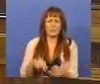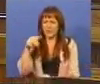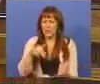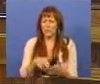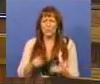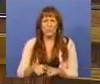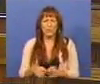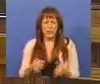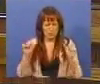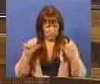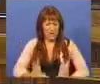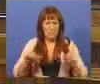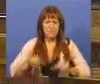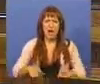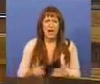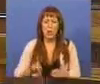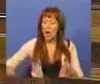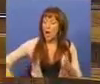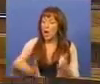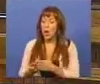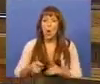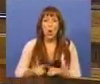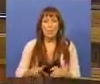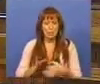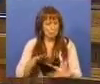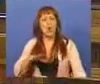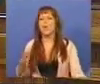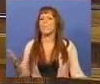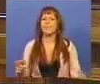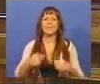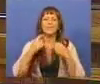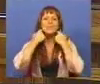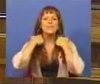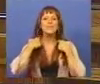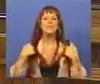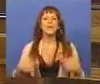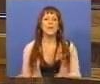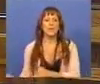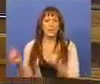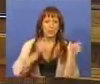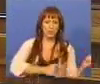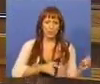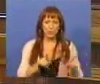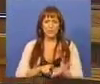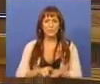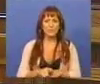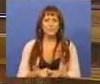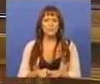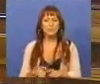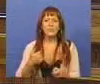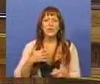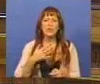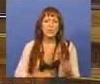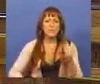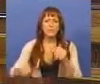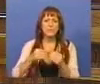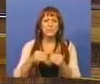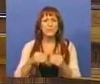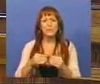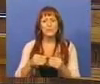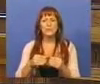posição incorreta, uma proposta deslocada. Por outro lado, gostaríamos de